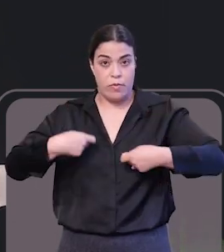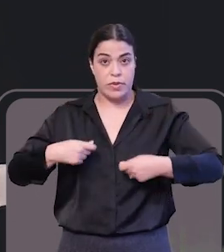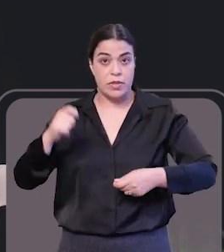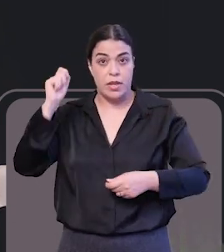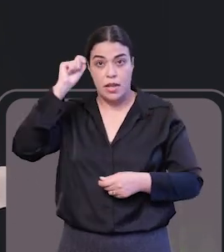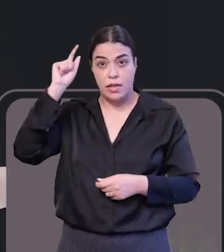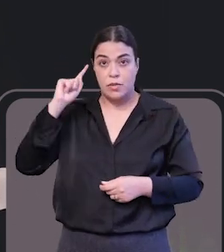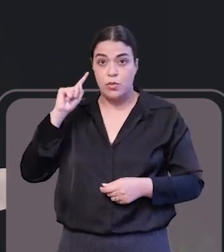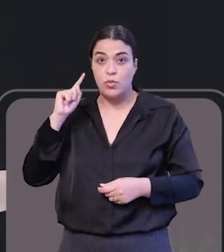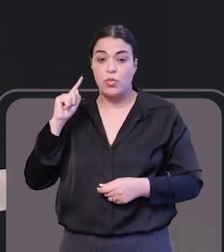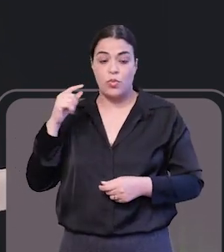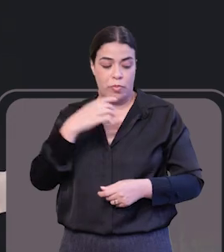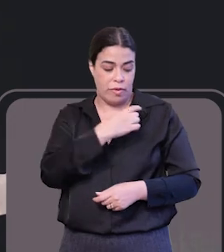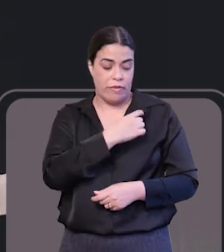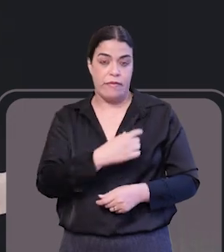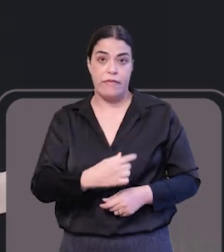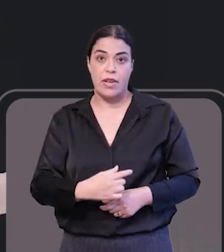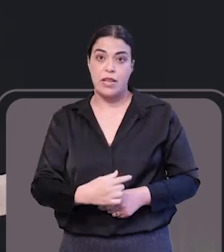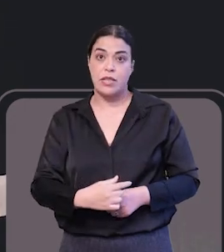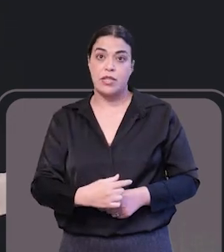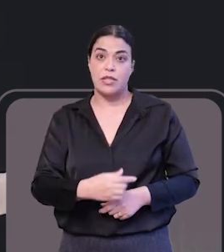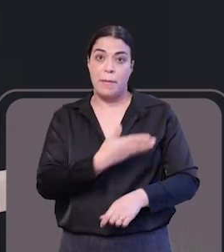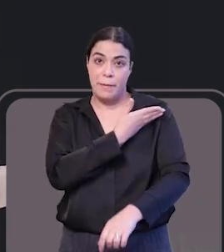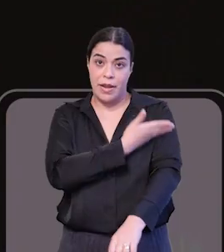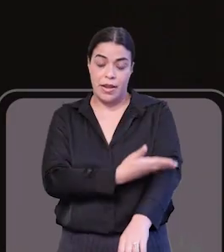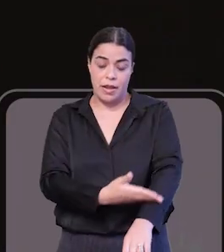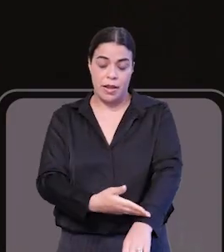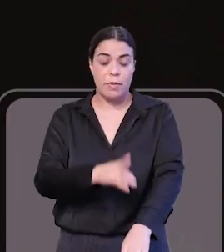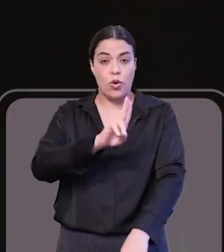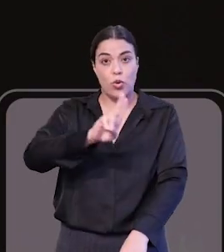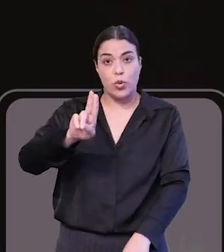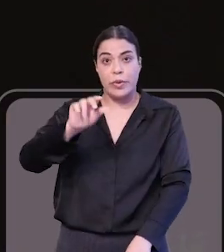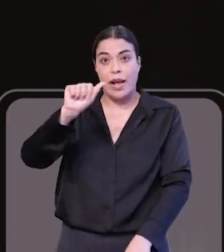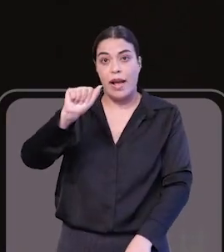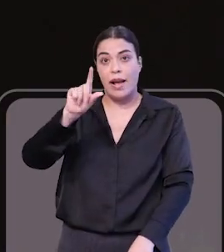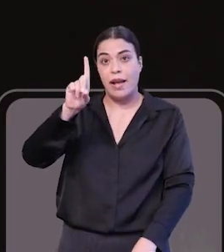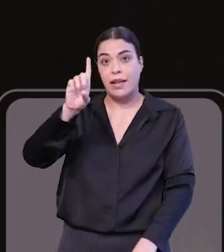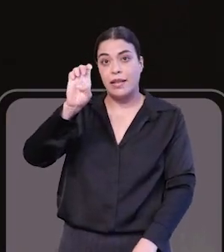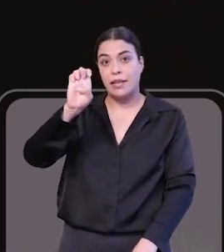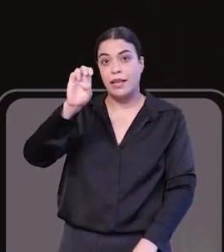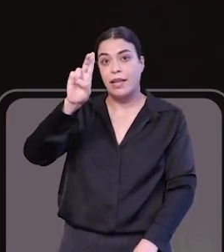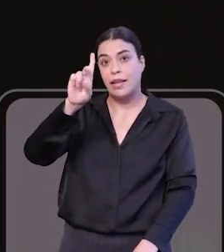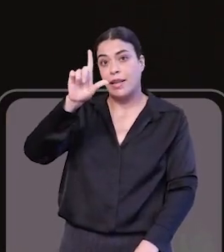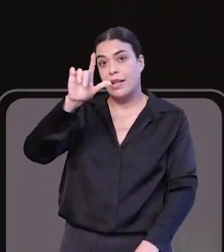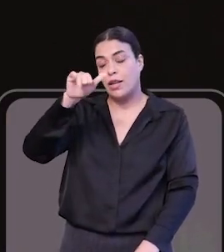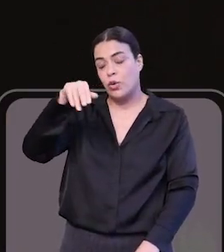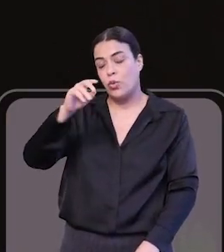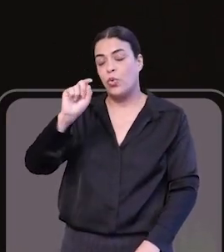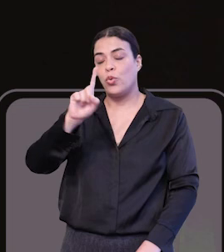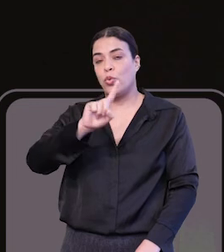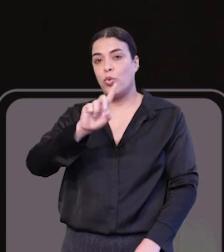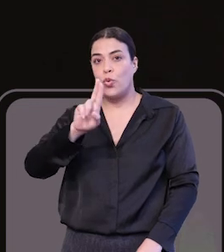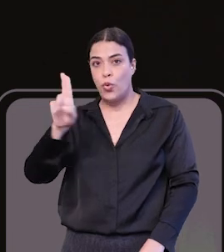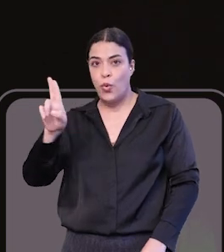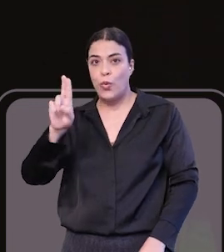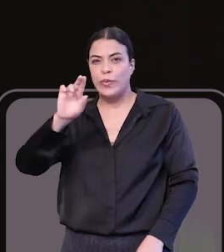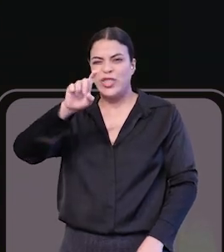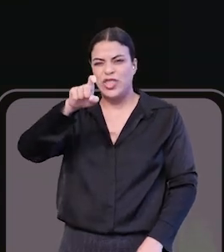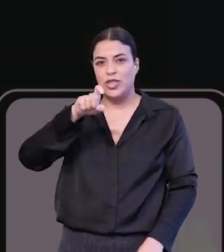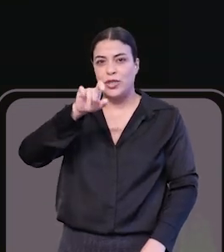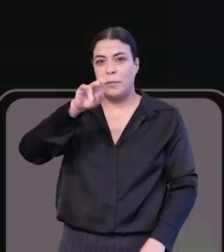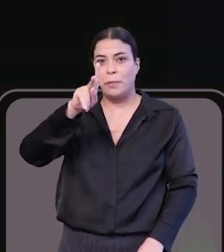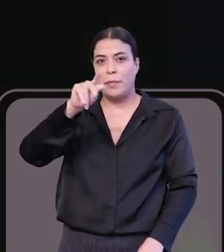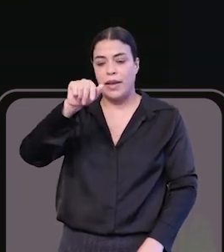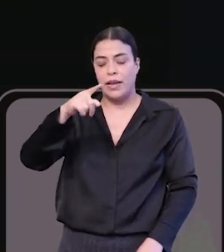blusa azul uma faixa branca eh sou Adelino chipengue Francisco conhecido pelo chipengue